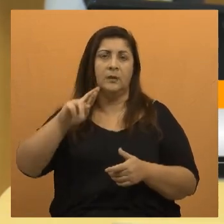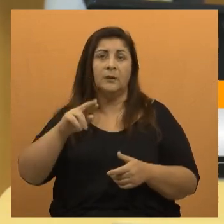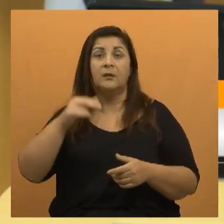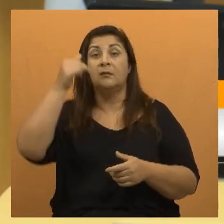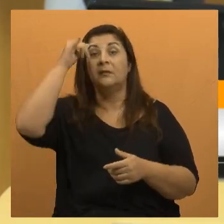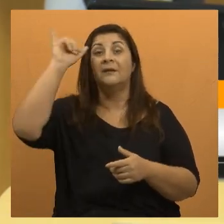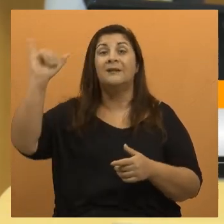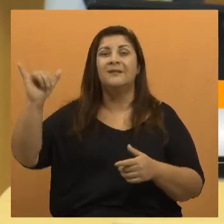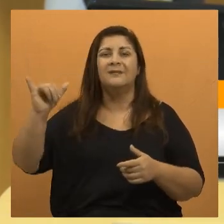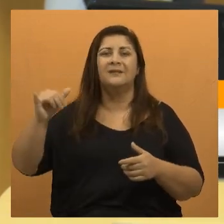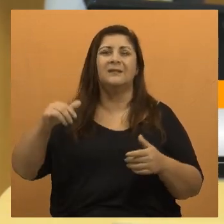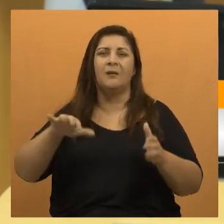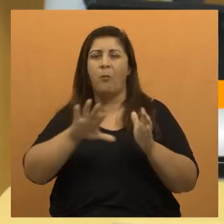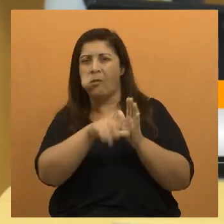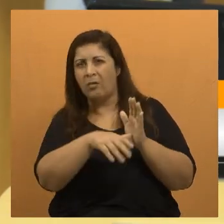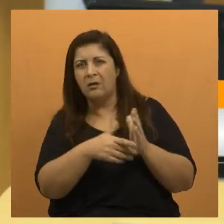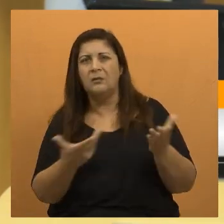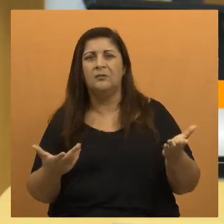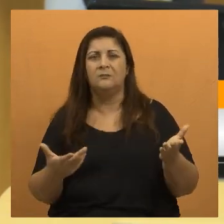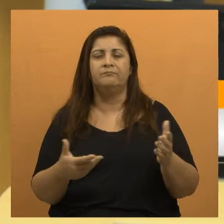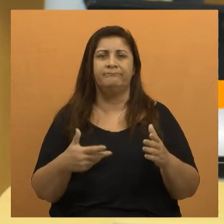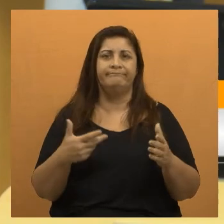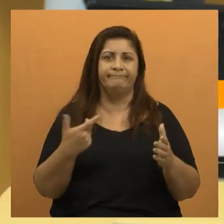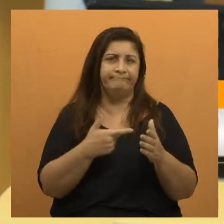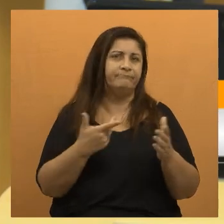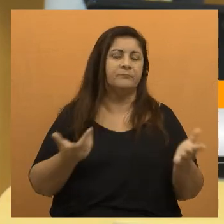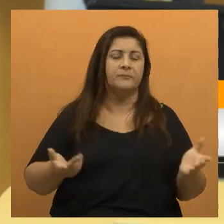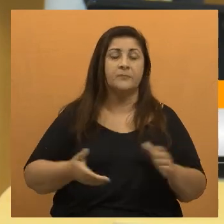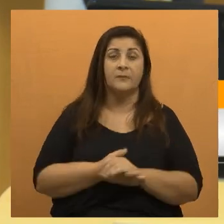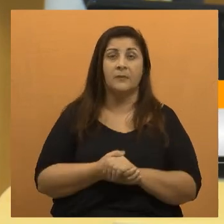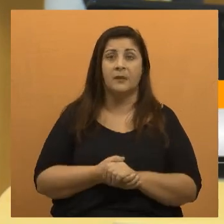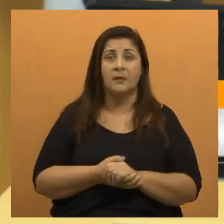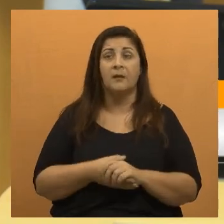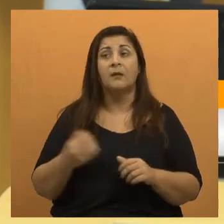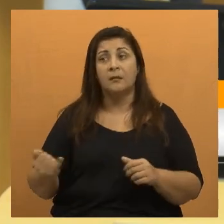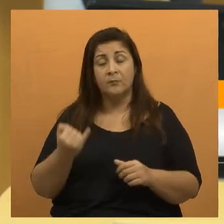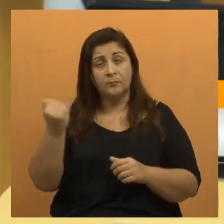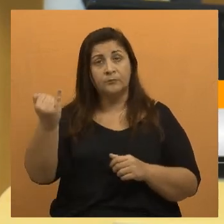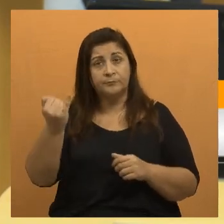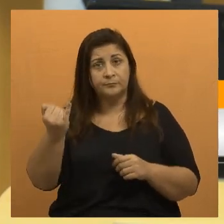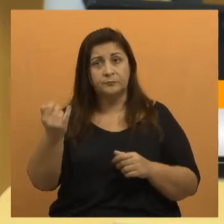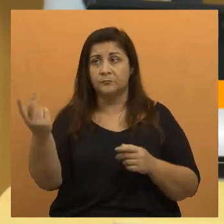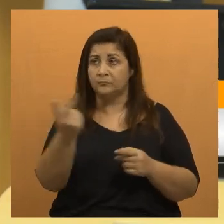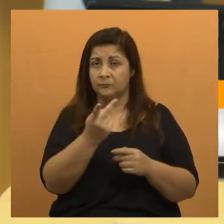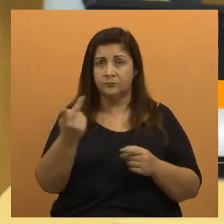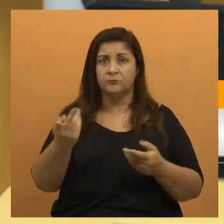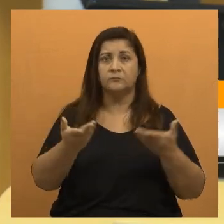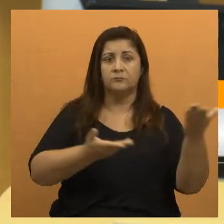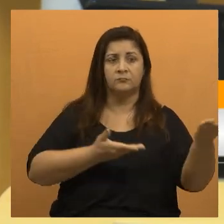à criminalidade. E os CONSEG exerce papel importante nessa política de governo.